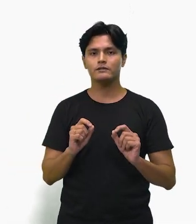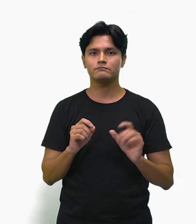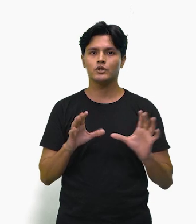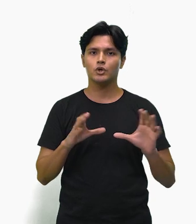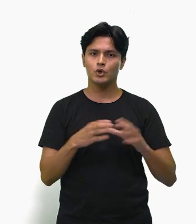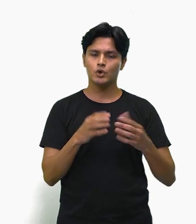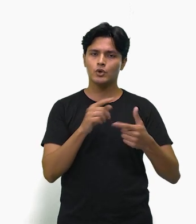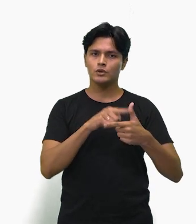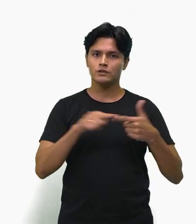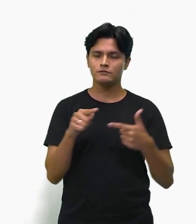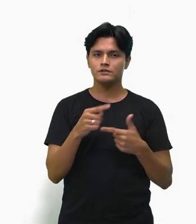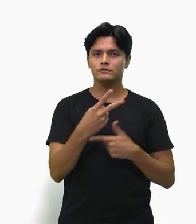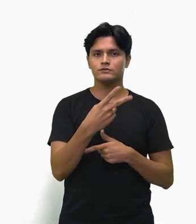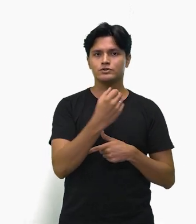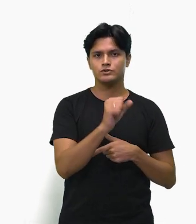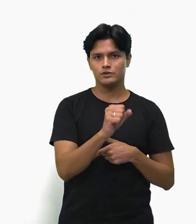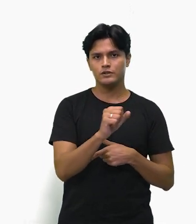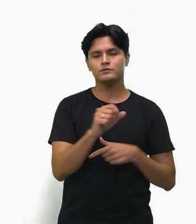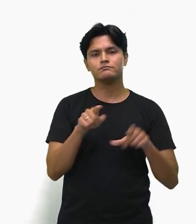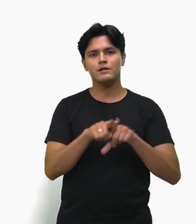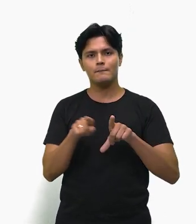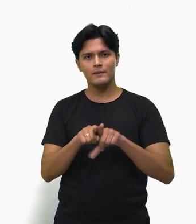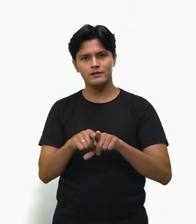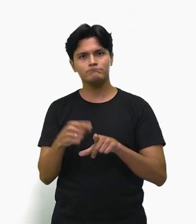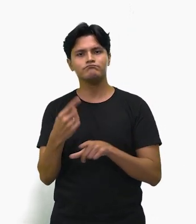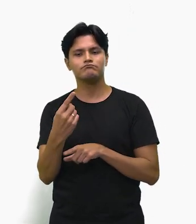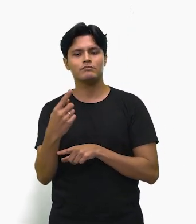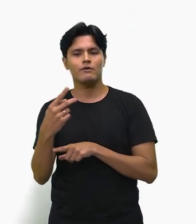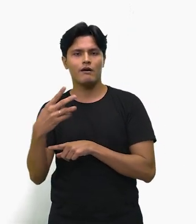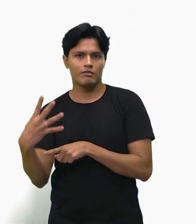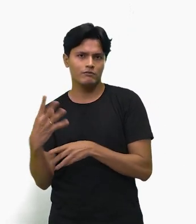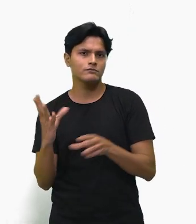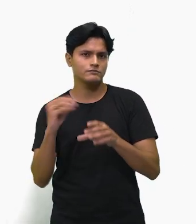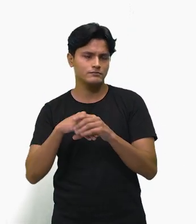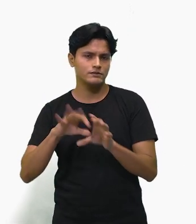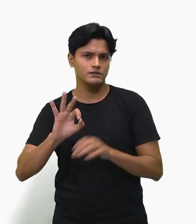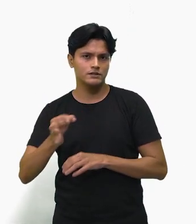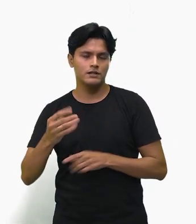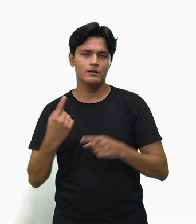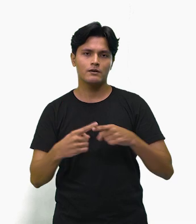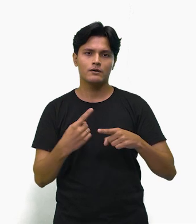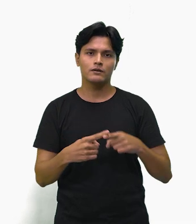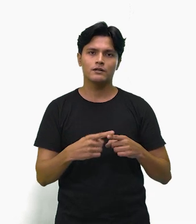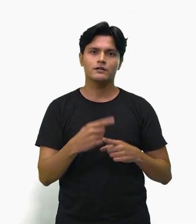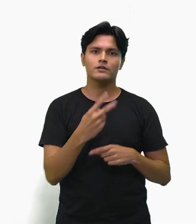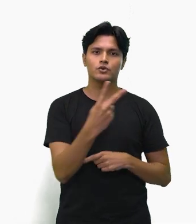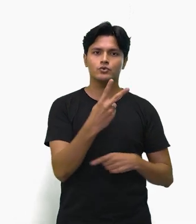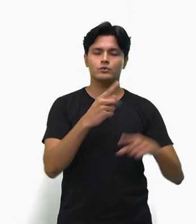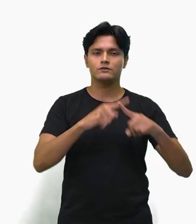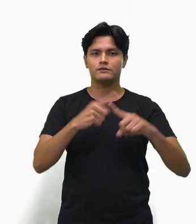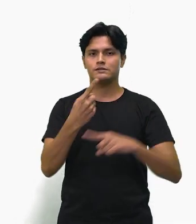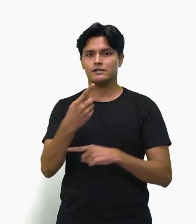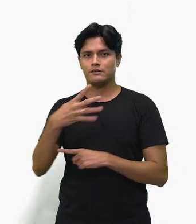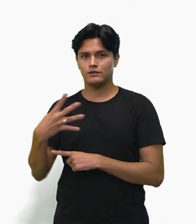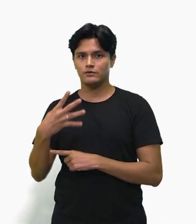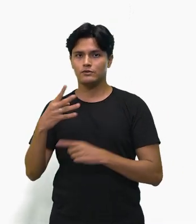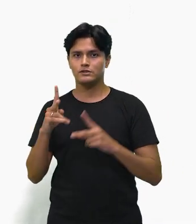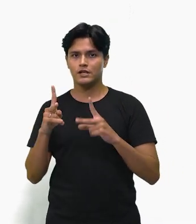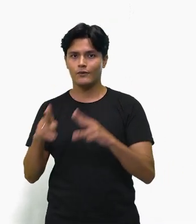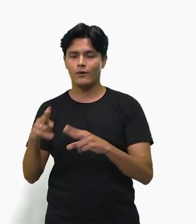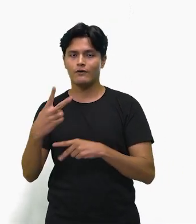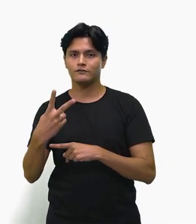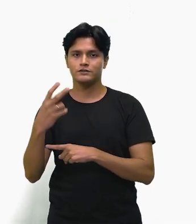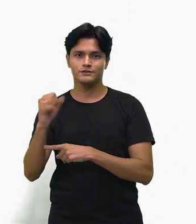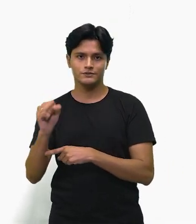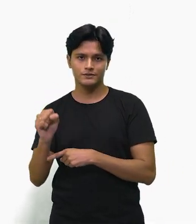divisor também de 28 é o 14, porque 2 vezes 14 é igual a 28. Tá vendo